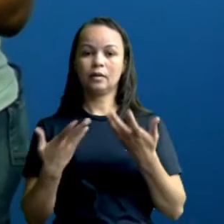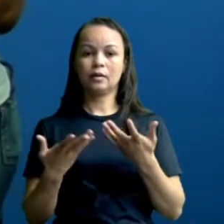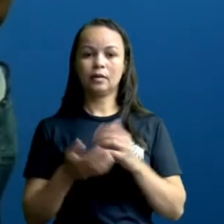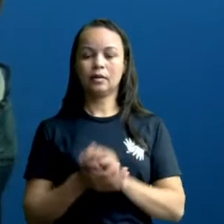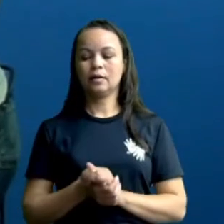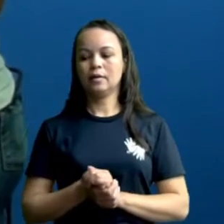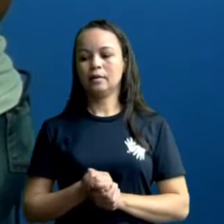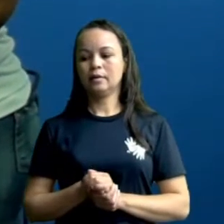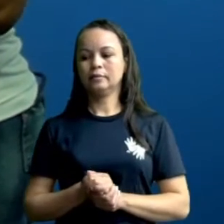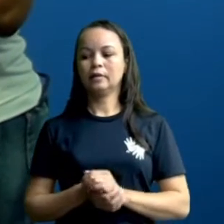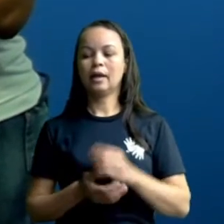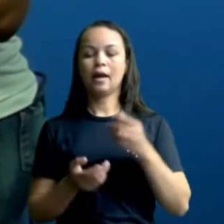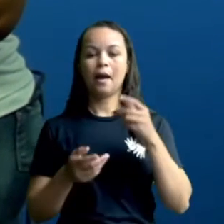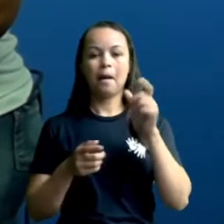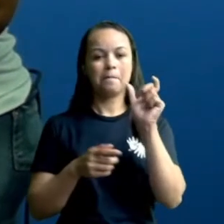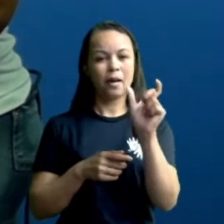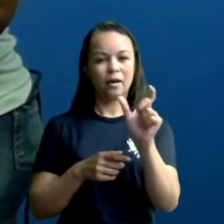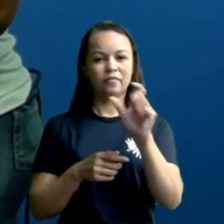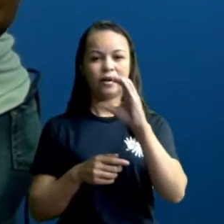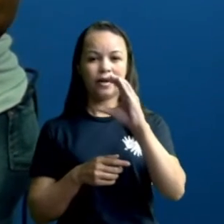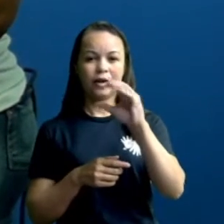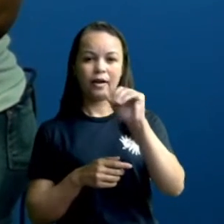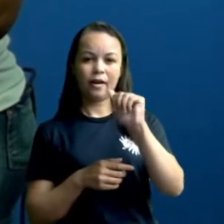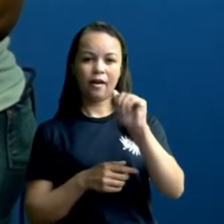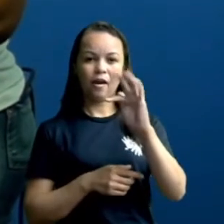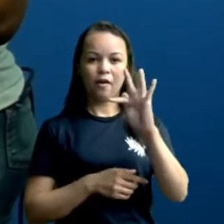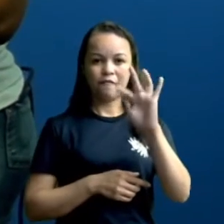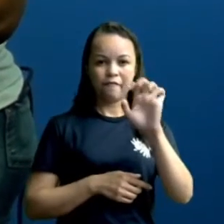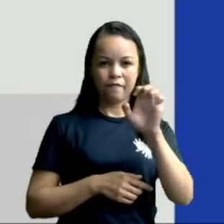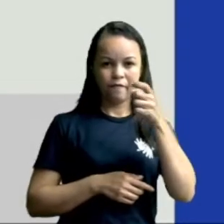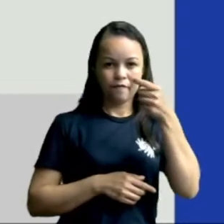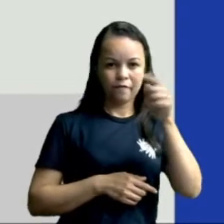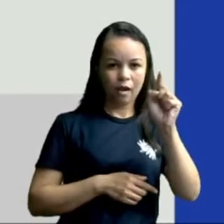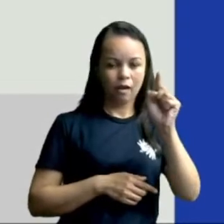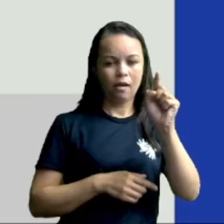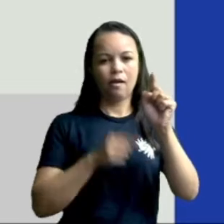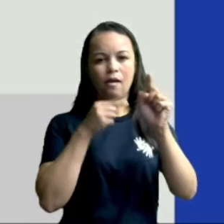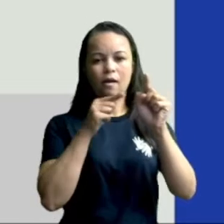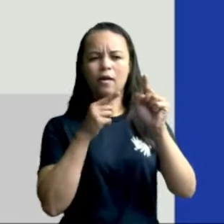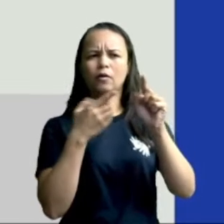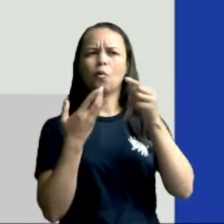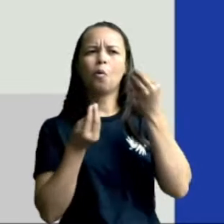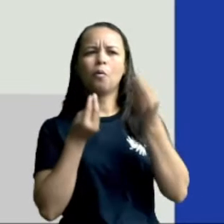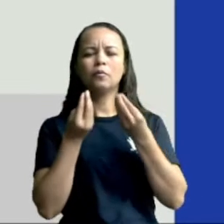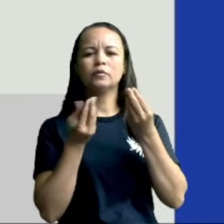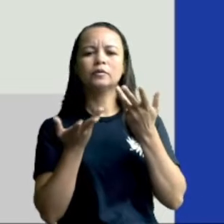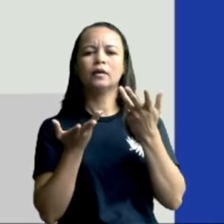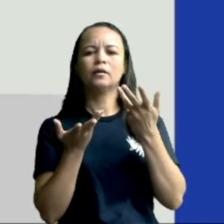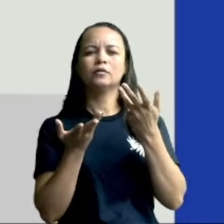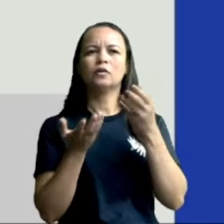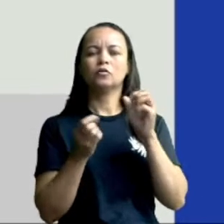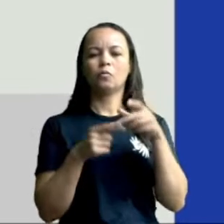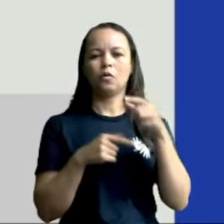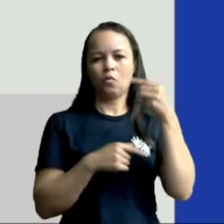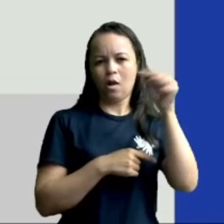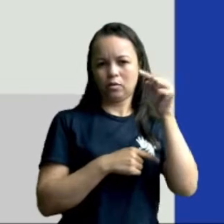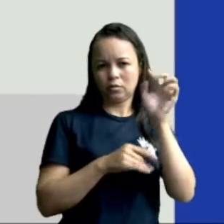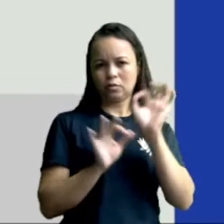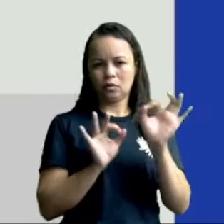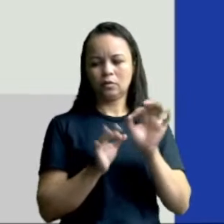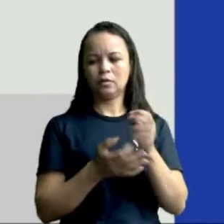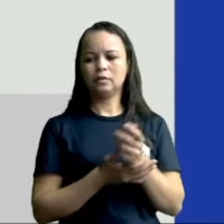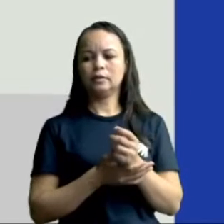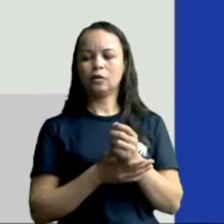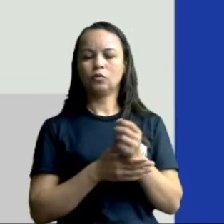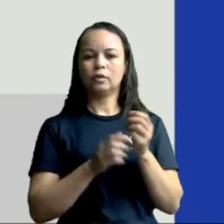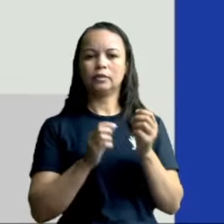palavra café. Então, como é que eu sei que a última sílaba é a tônica? Não é só por causa do acento. É porque a gente conta